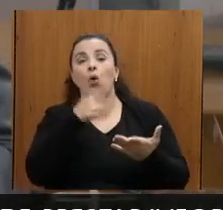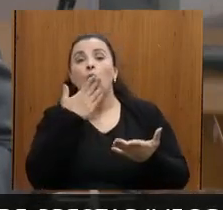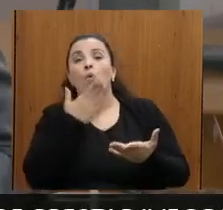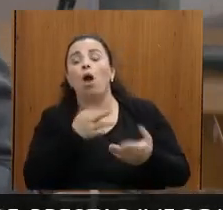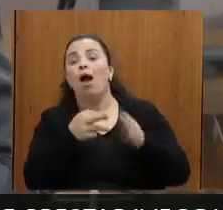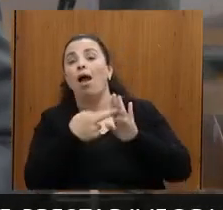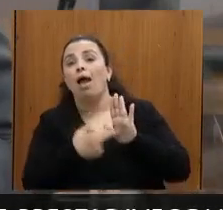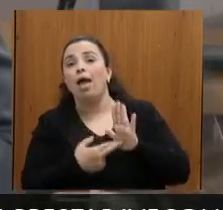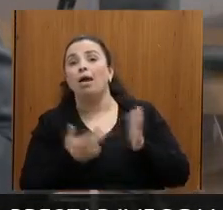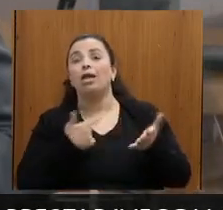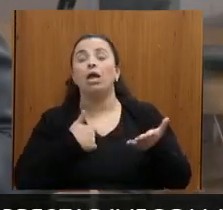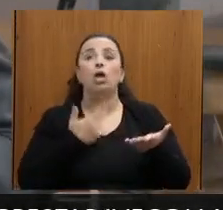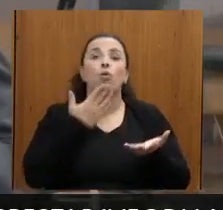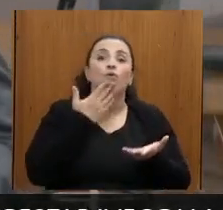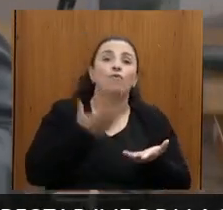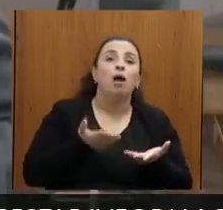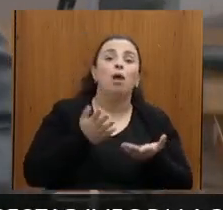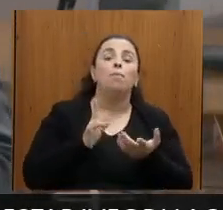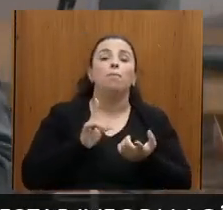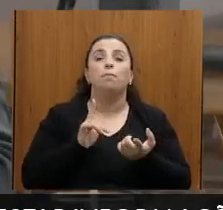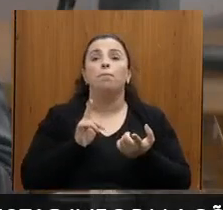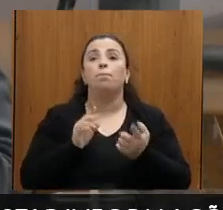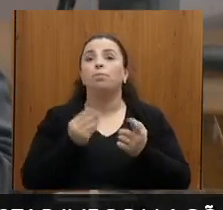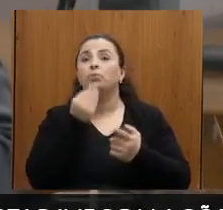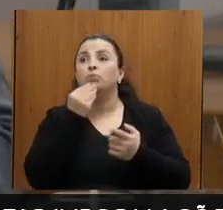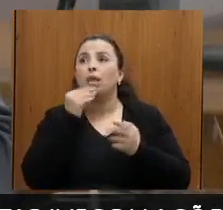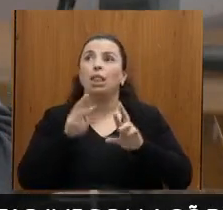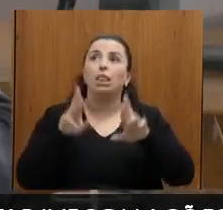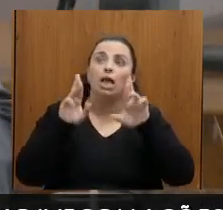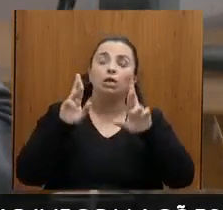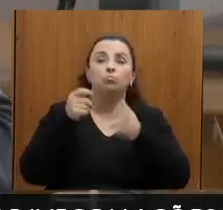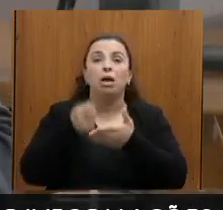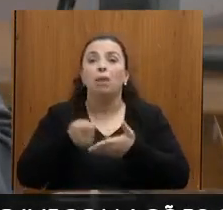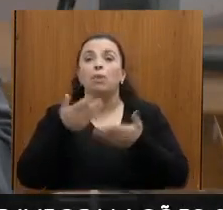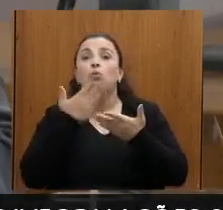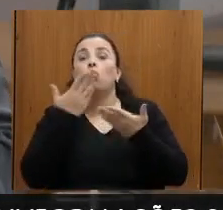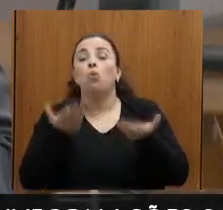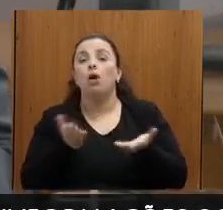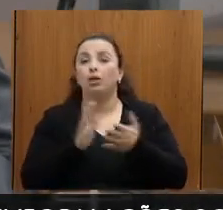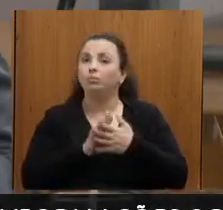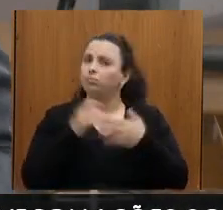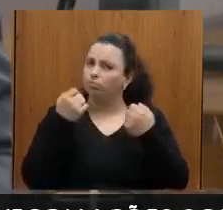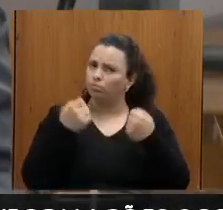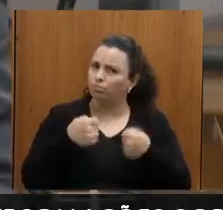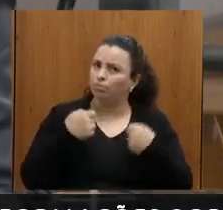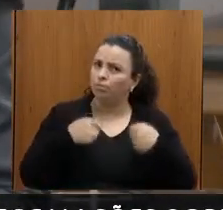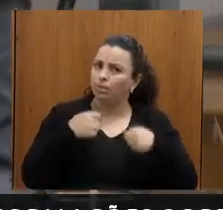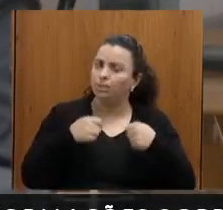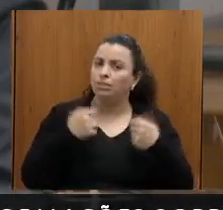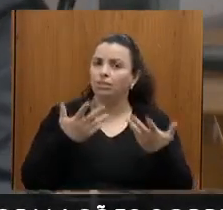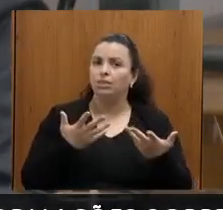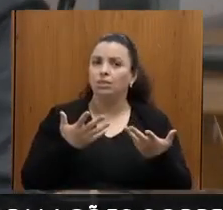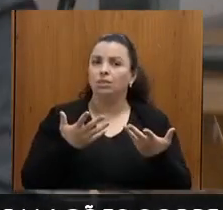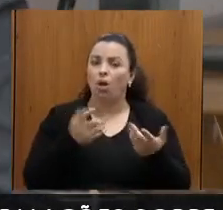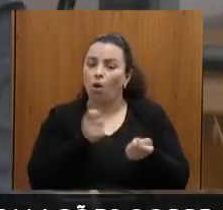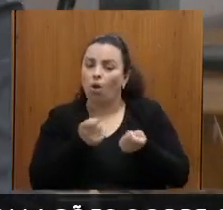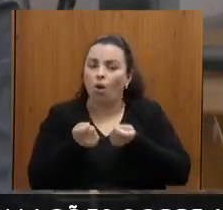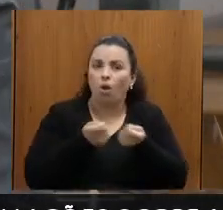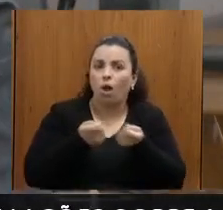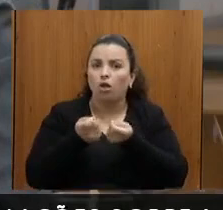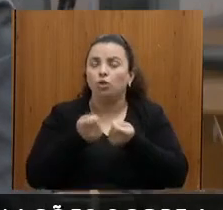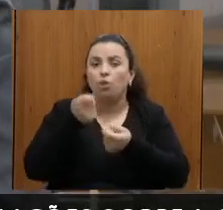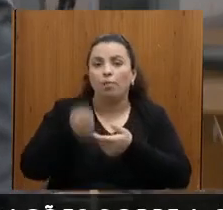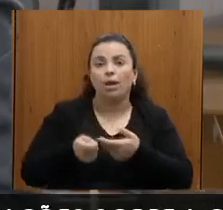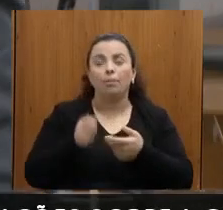e eu estou numa previsão de outro pagamento. A gente tem uma oportunidade de fazer a modulação do pagamento do benefício, caso haja